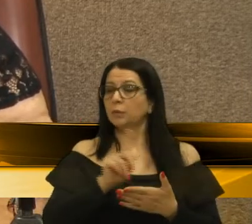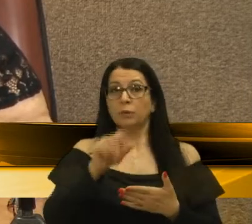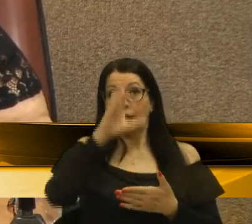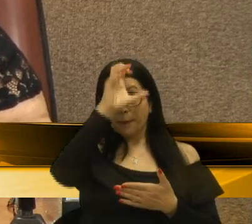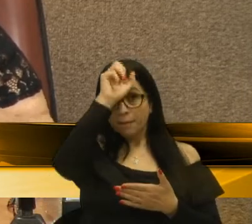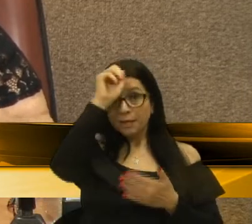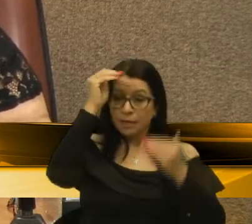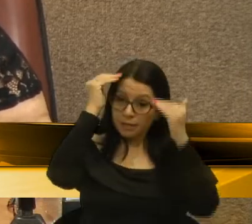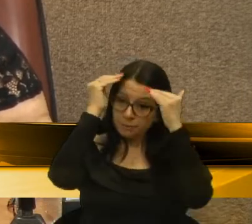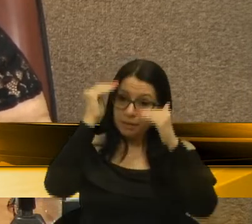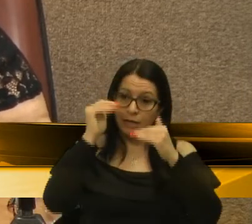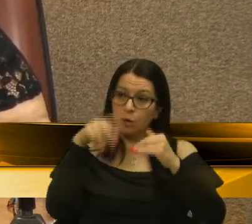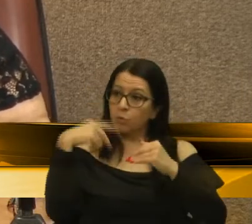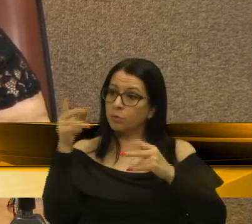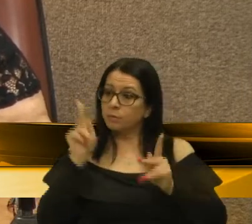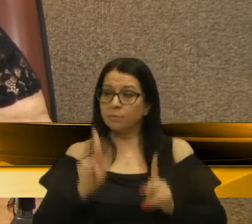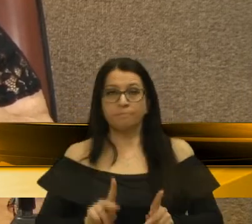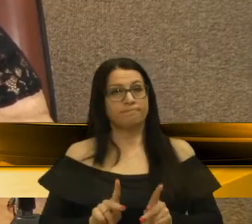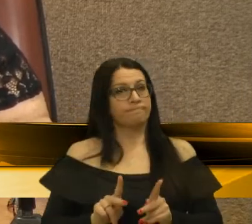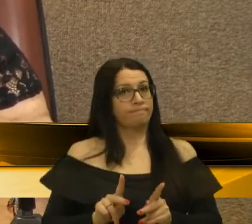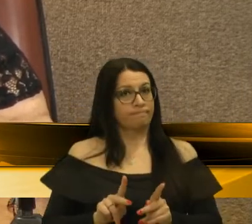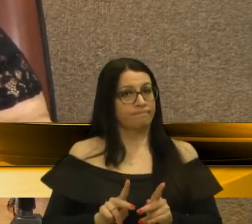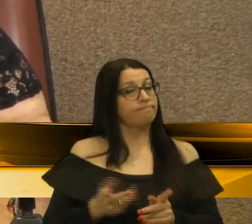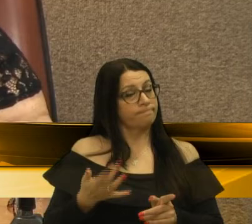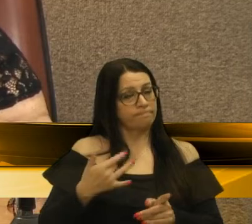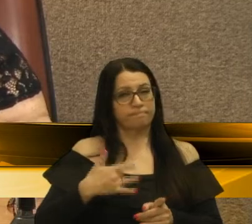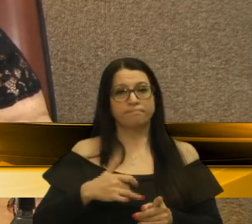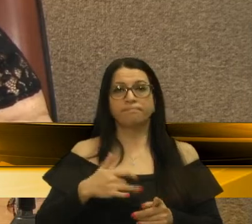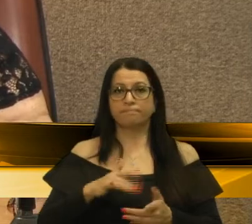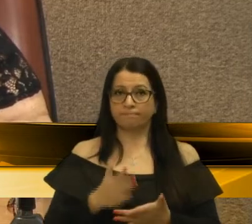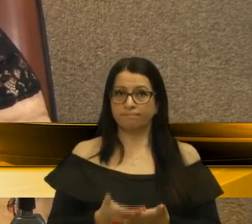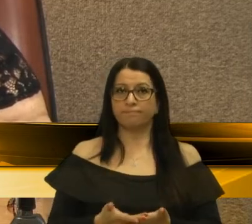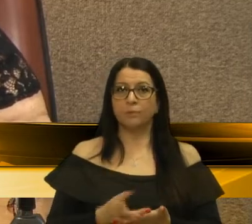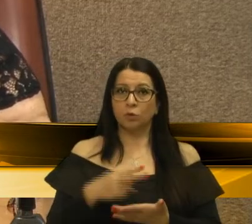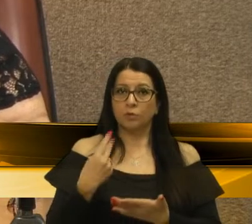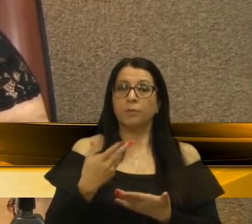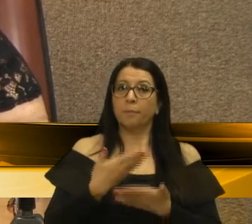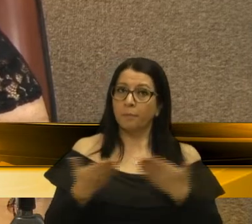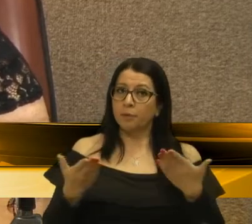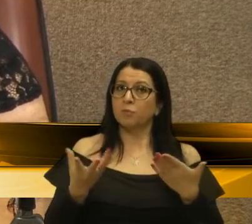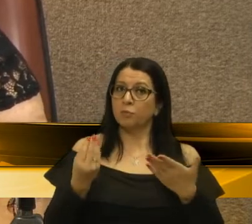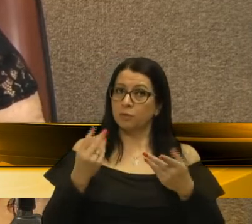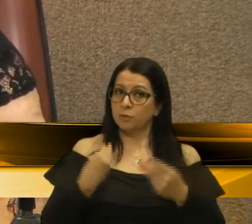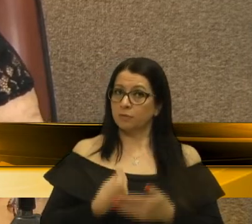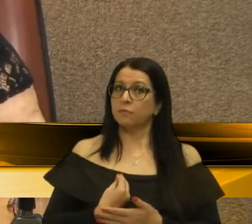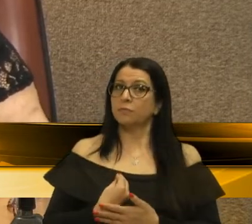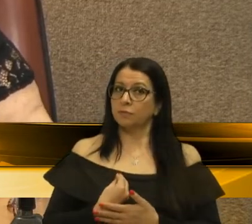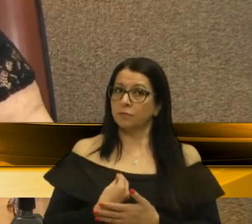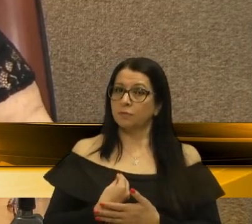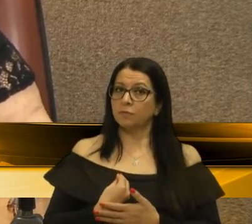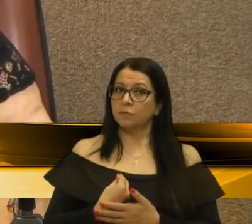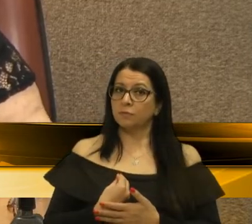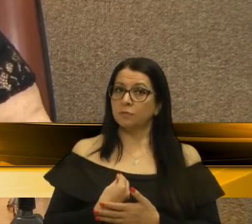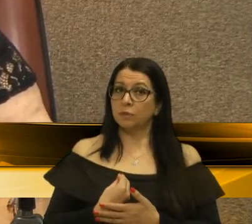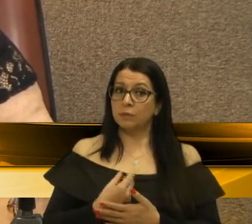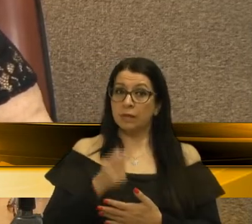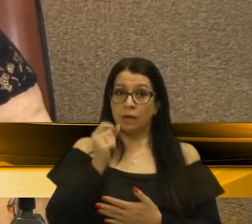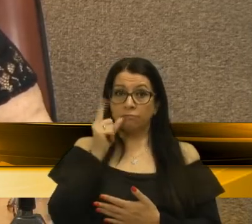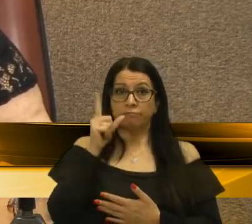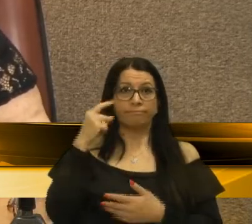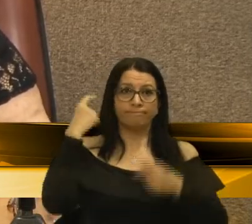a respeitar o próximo, infelizmente, nós vamos perder muitas vidas. E o número é